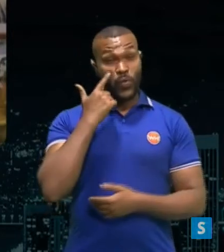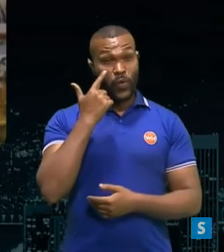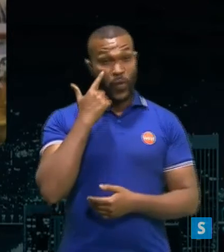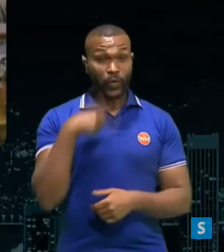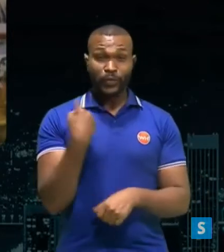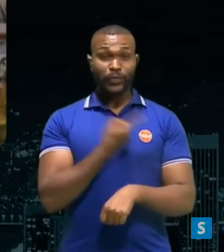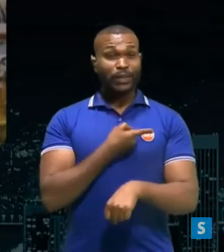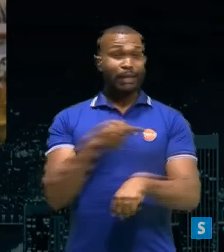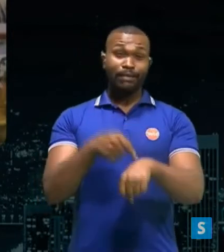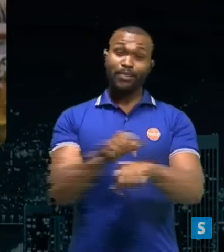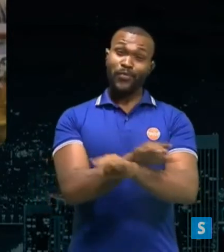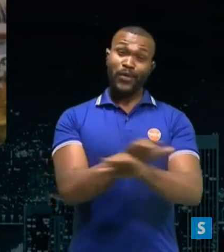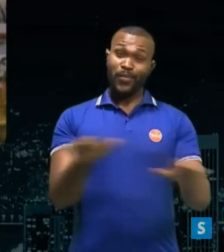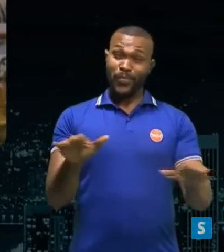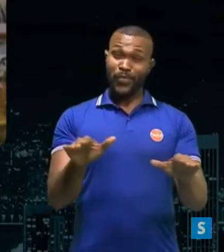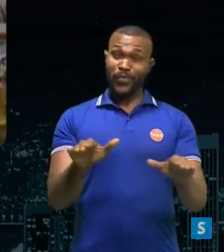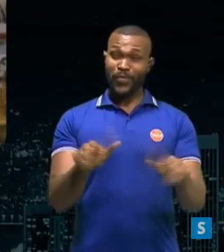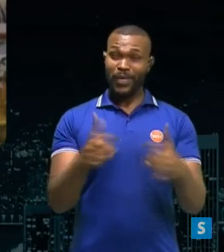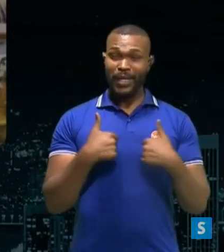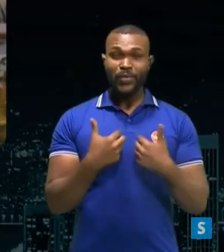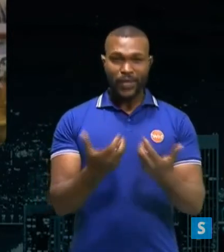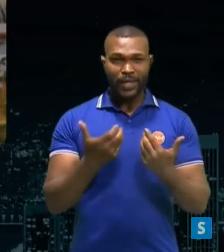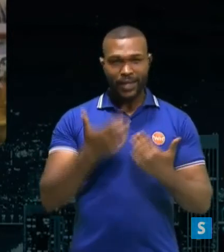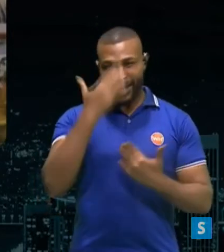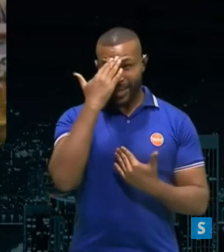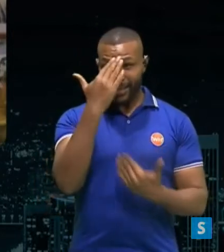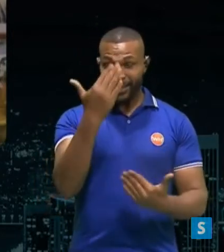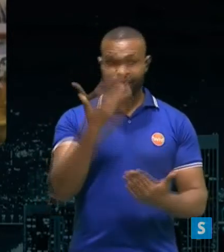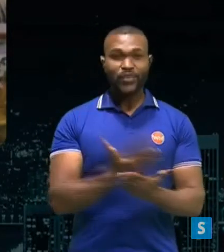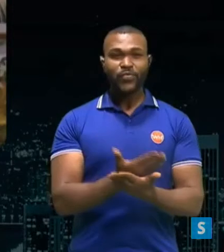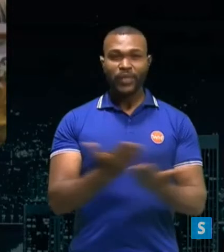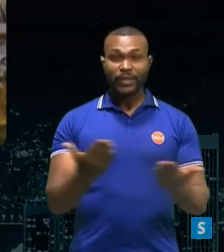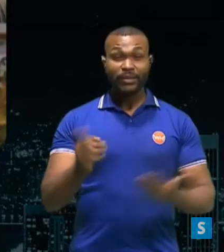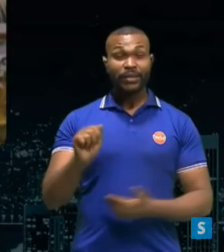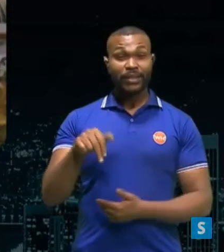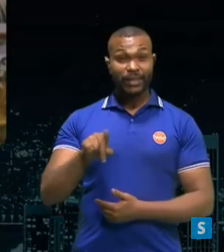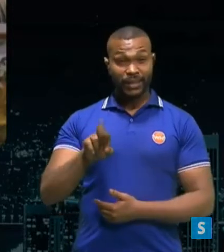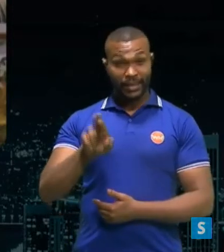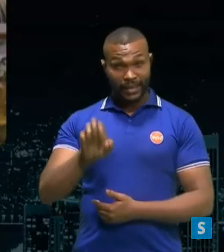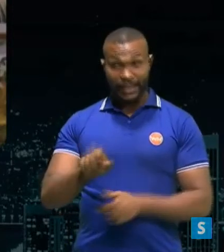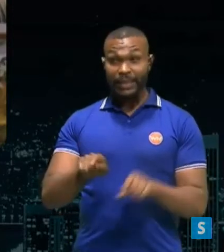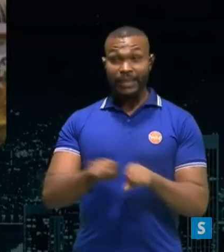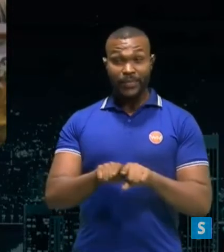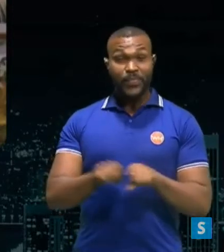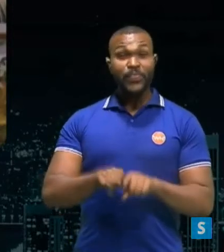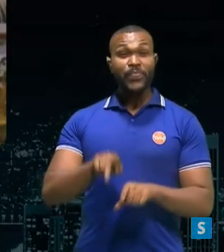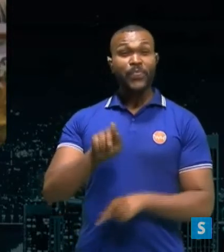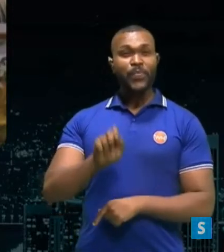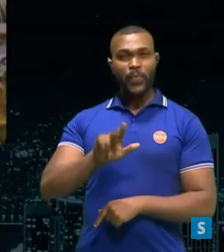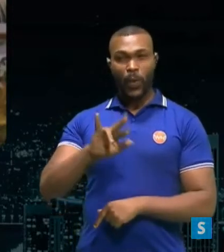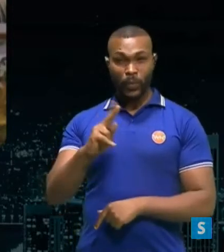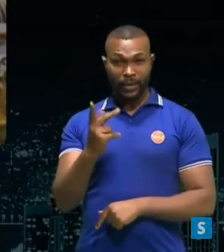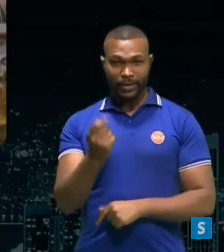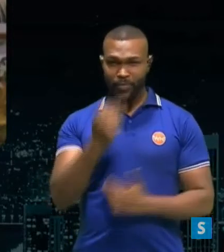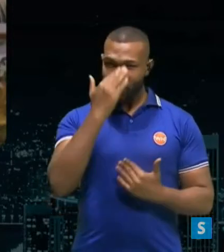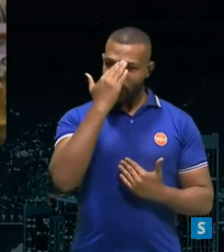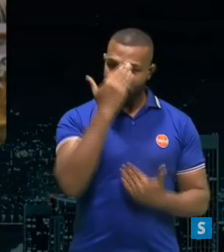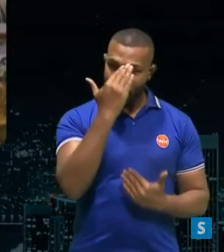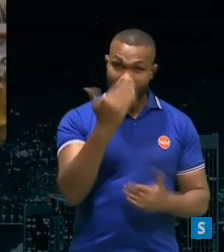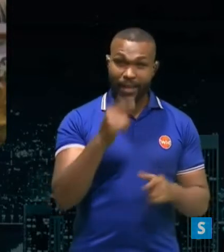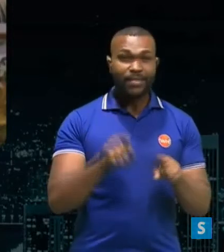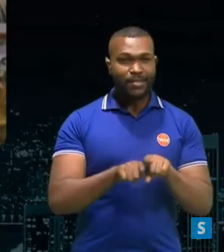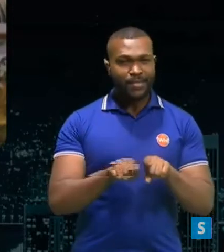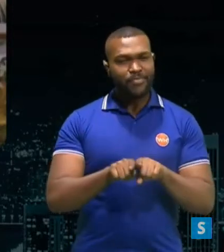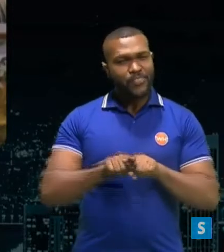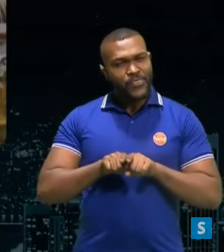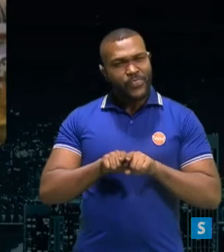nosso tempo se encerrou e que agradecer muito vocês aí Paulinha Muito obrigado pela